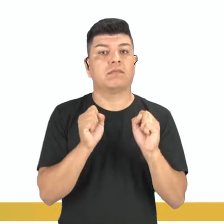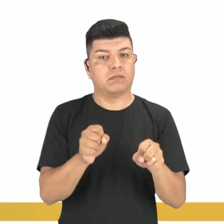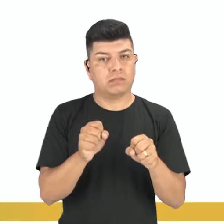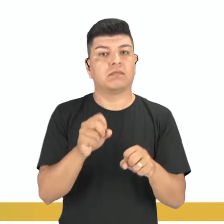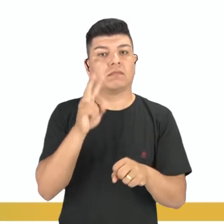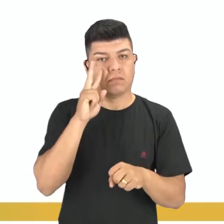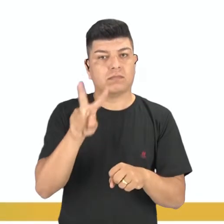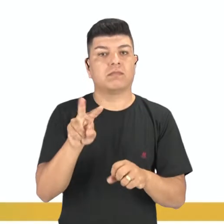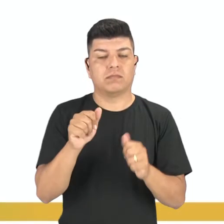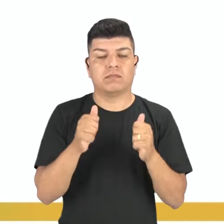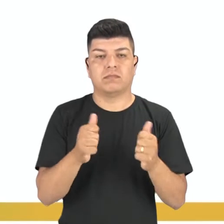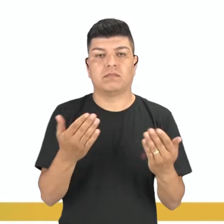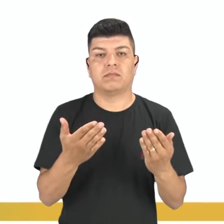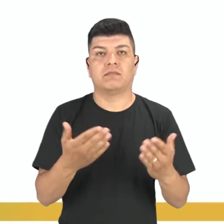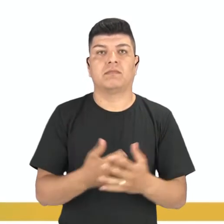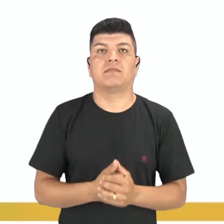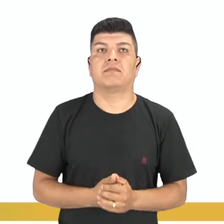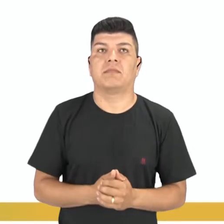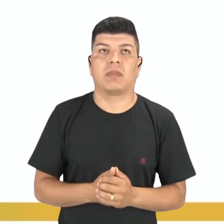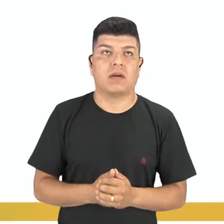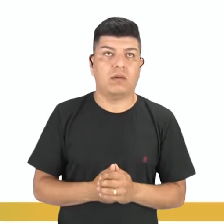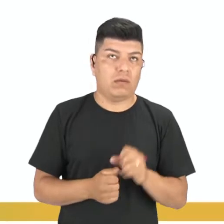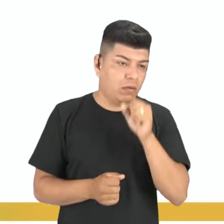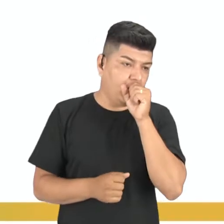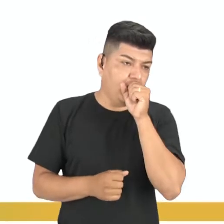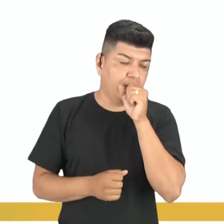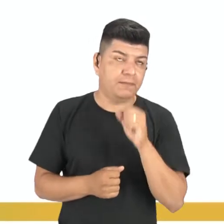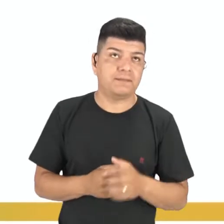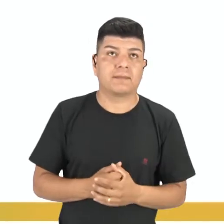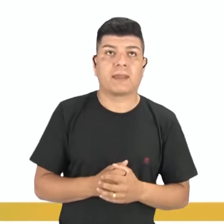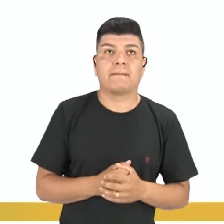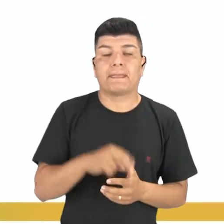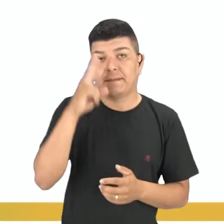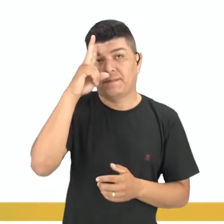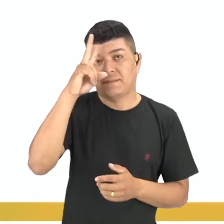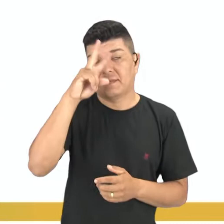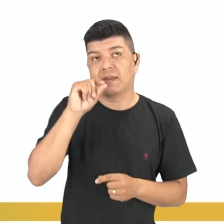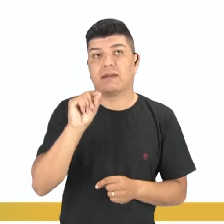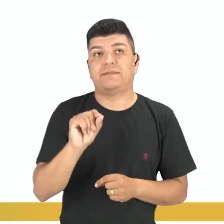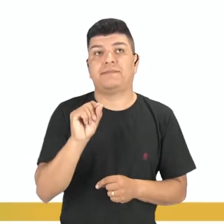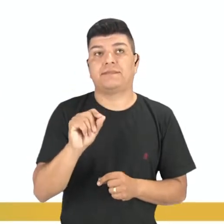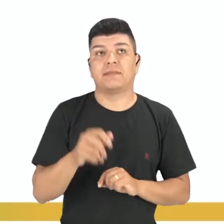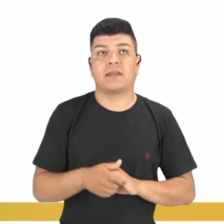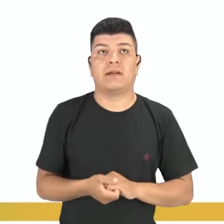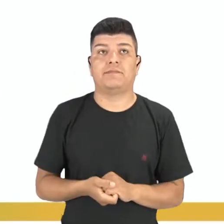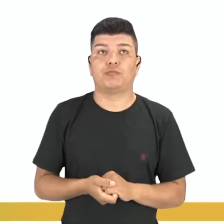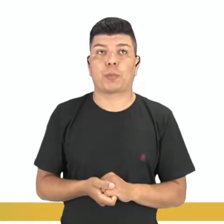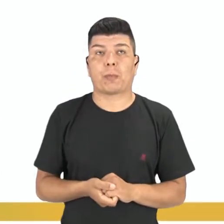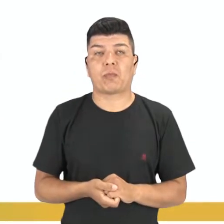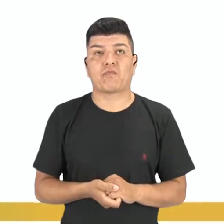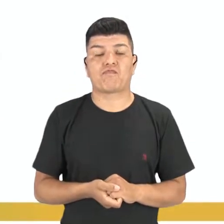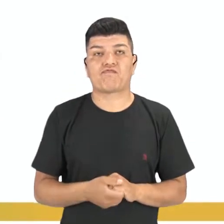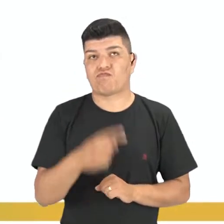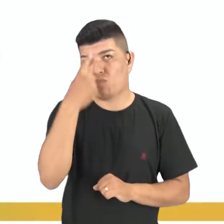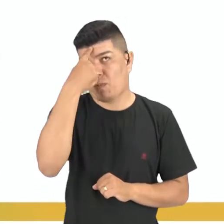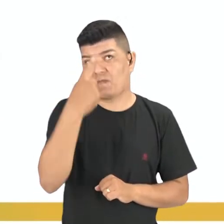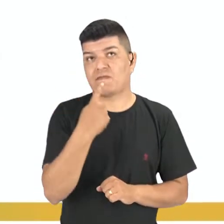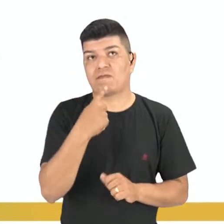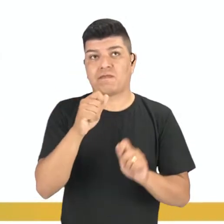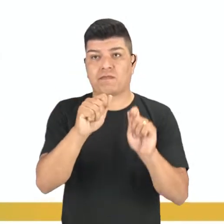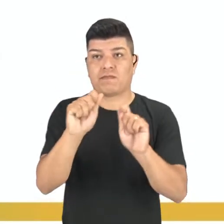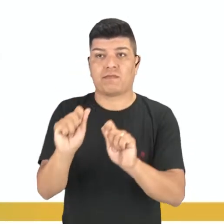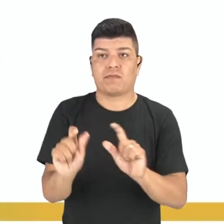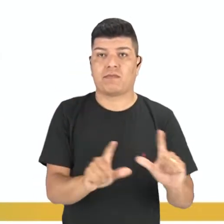a gente vai dar uma pincelada na aula de hoje tá bom então vamos lembrar o seguinte nem é essa imagem